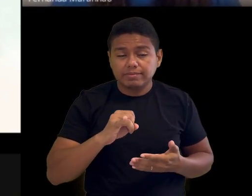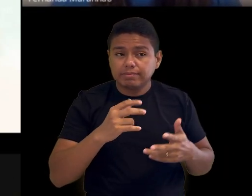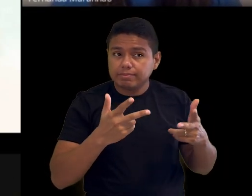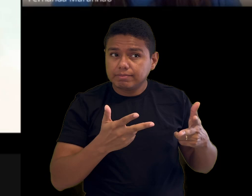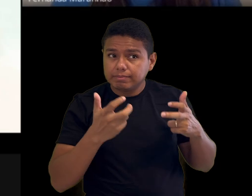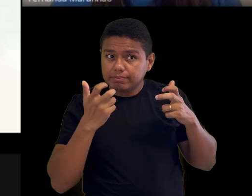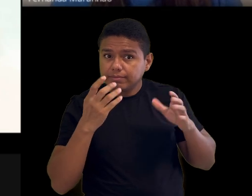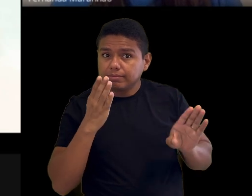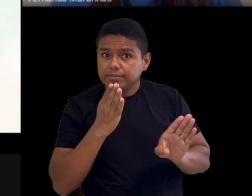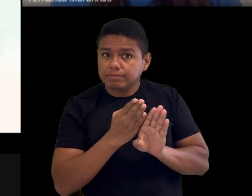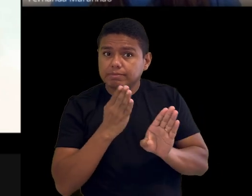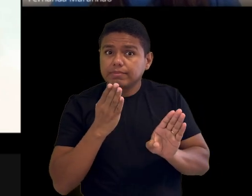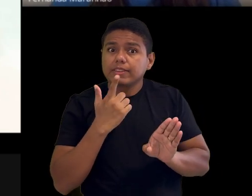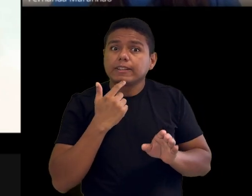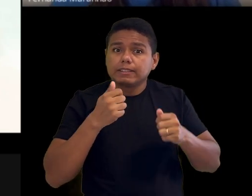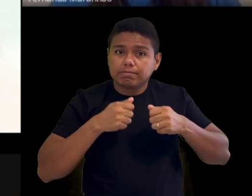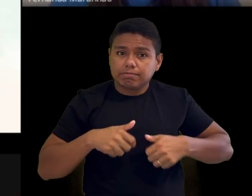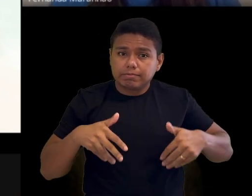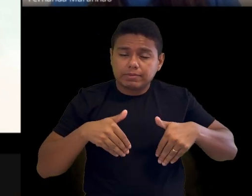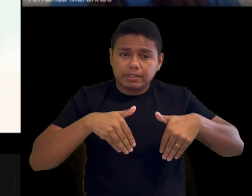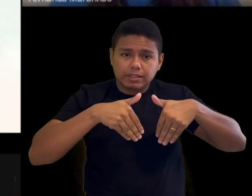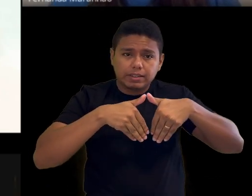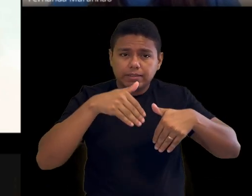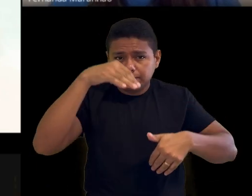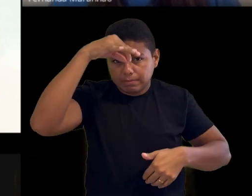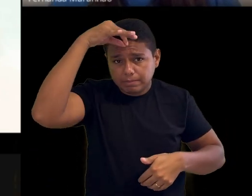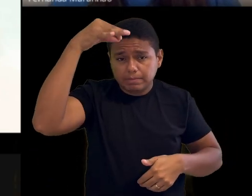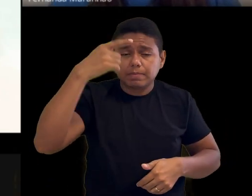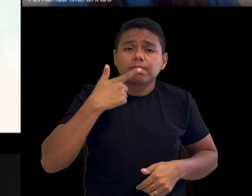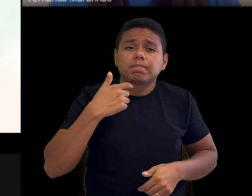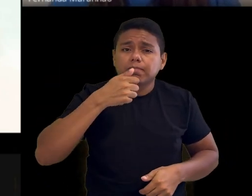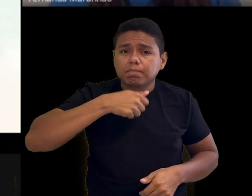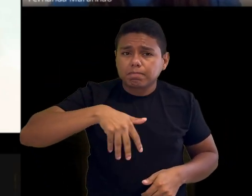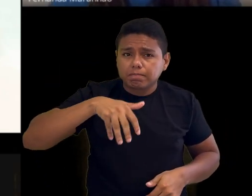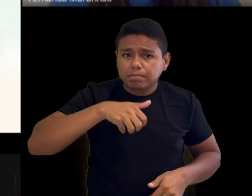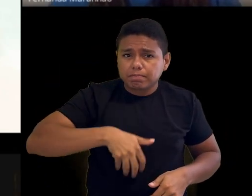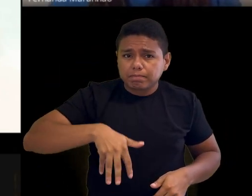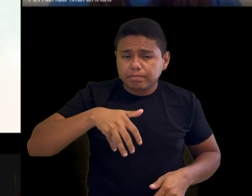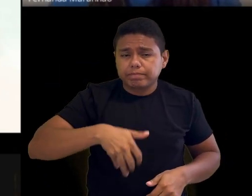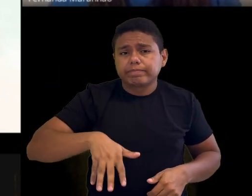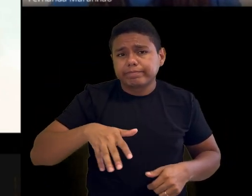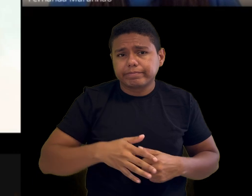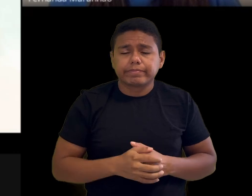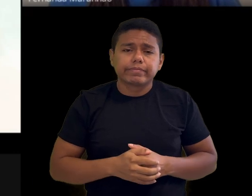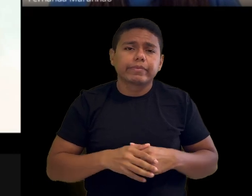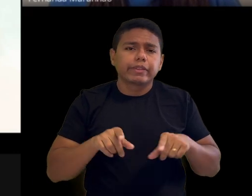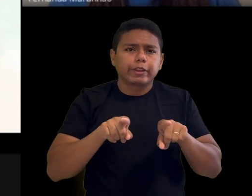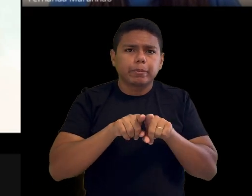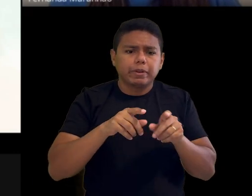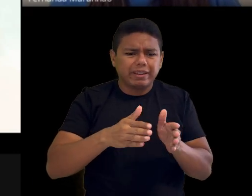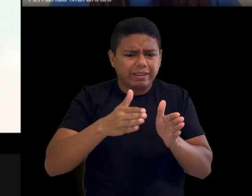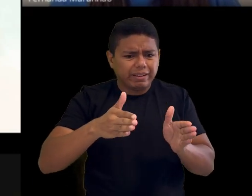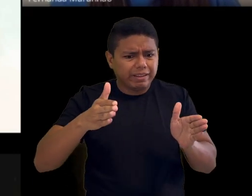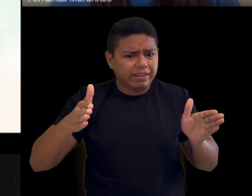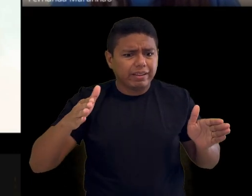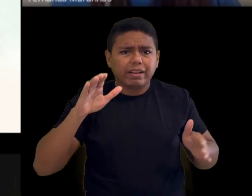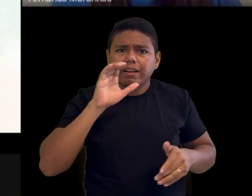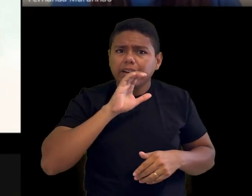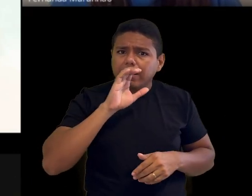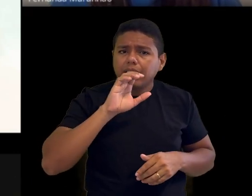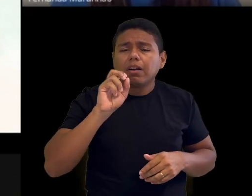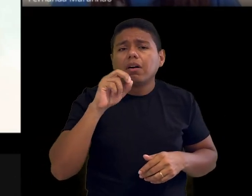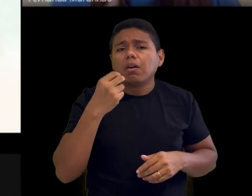vaginal, altura de fundo uterino maior do que a idade gestacional, como já mencionado, sintomas gestacionais exacerbados, então